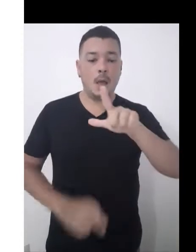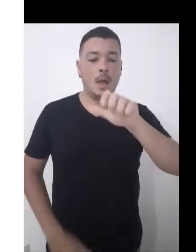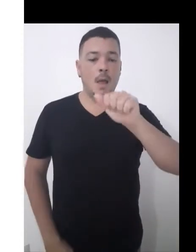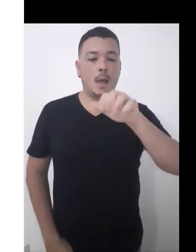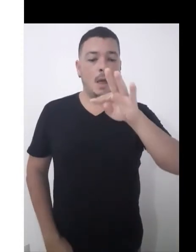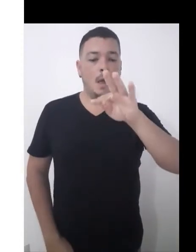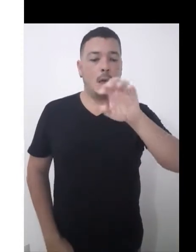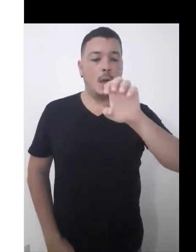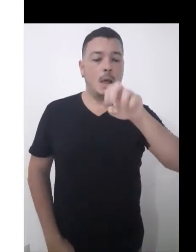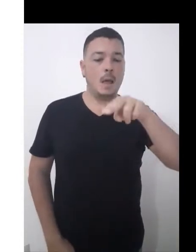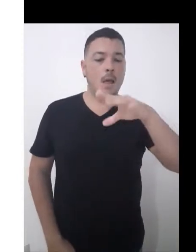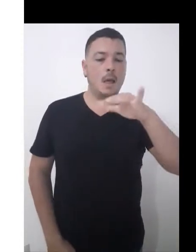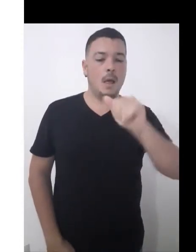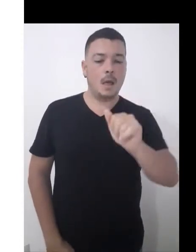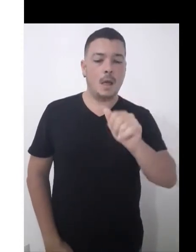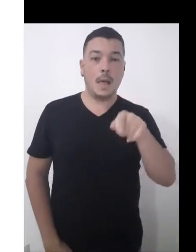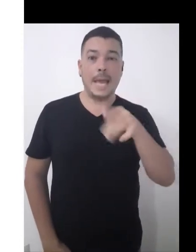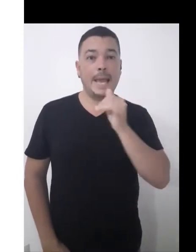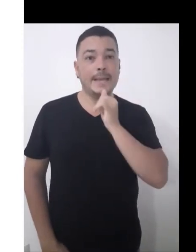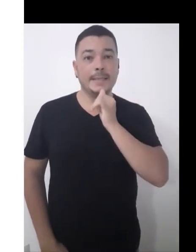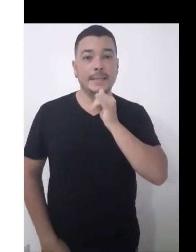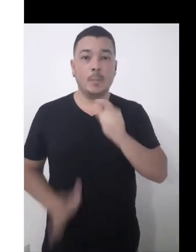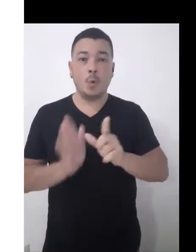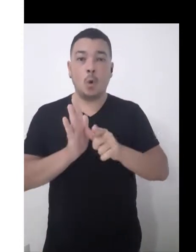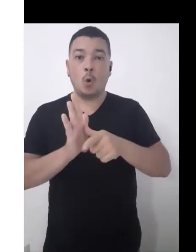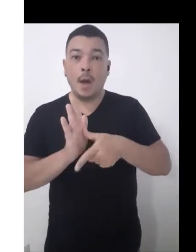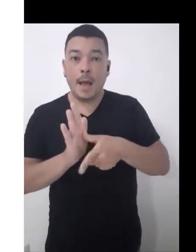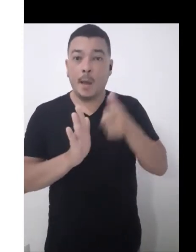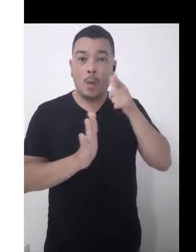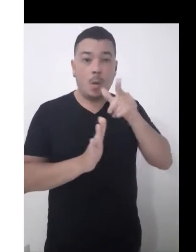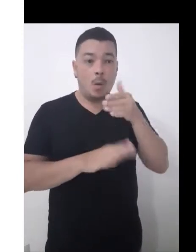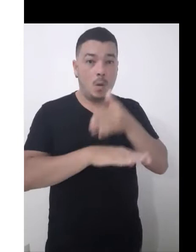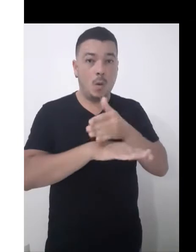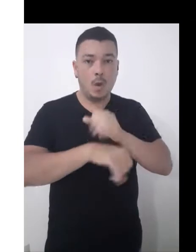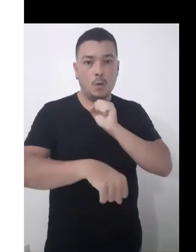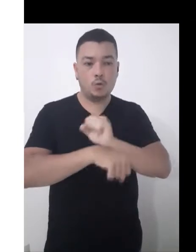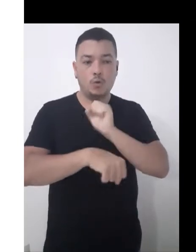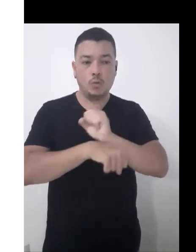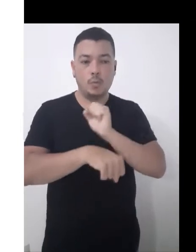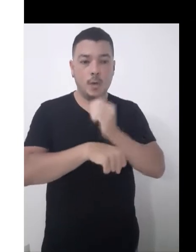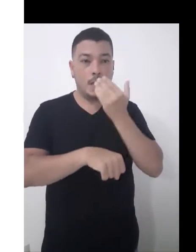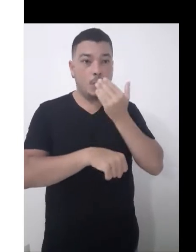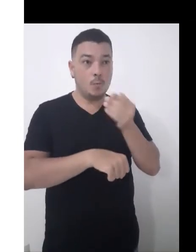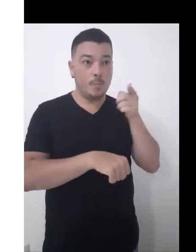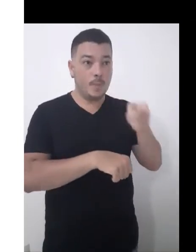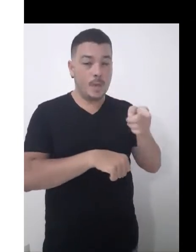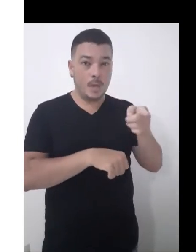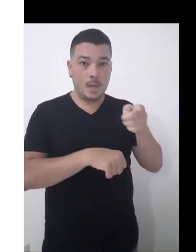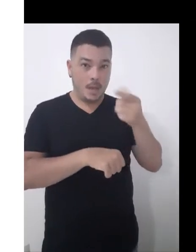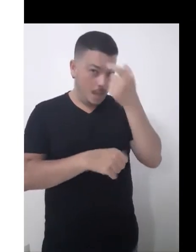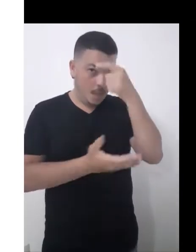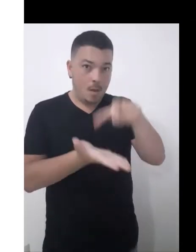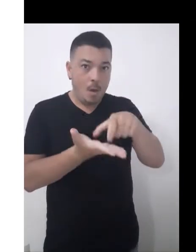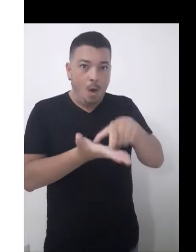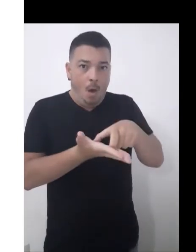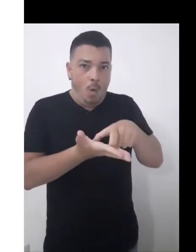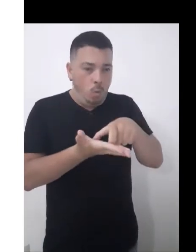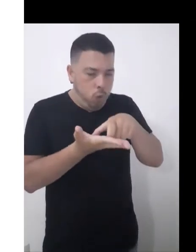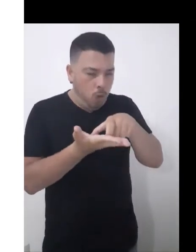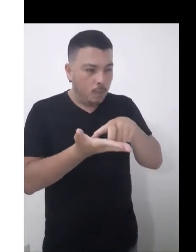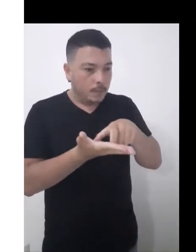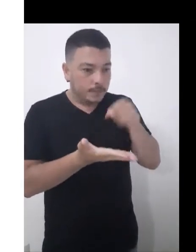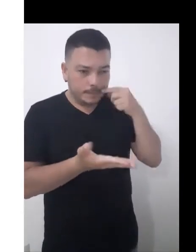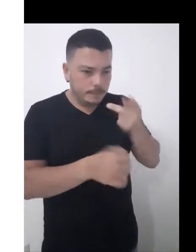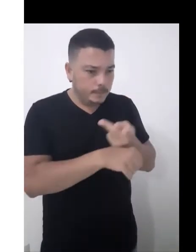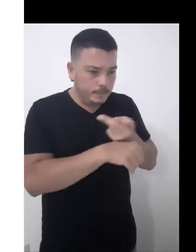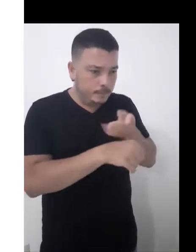atraso para acessar a memória. Né? Eu gasto um certo tempo para pedir a memória, para ela obter o meu dado e me